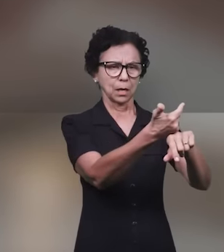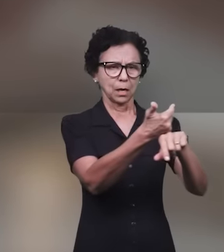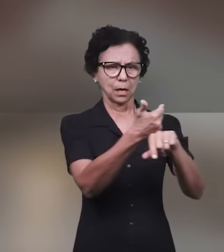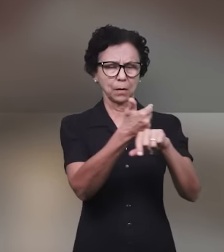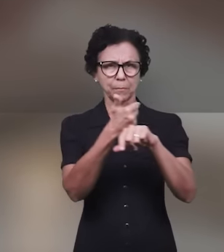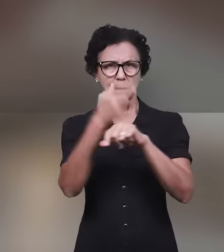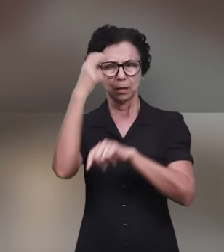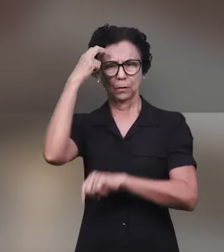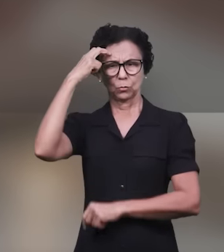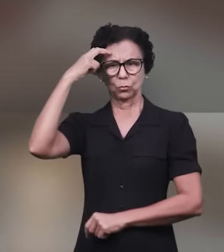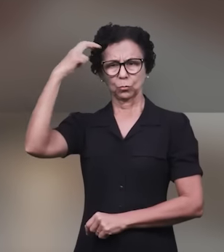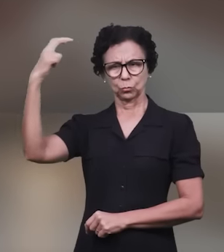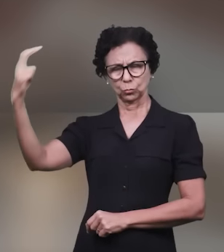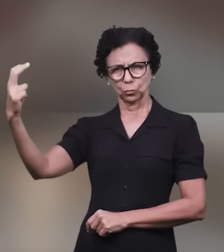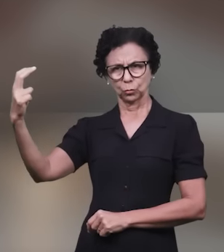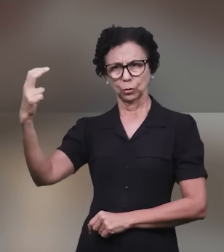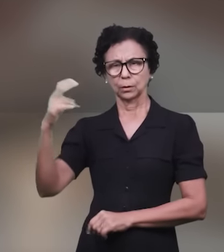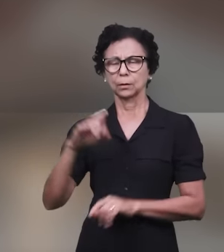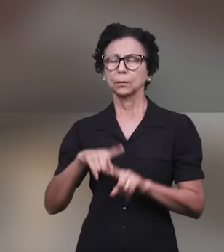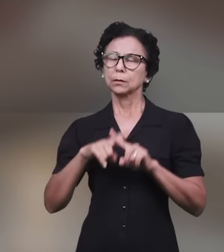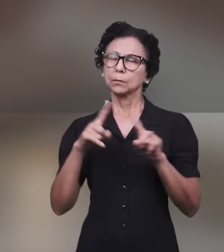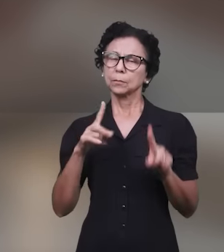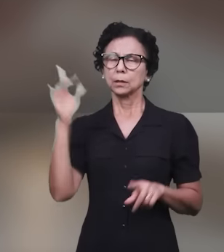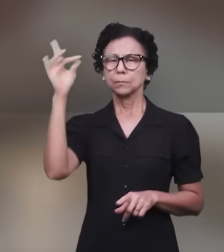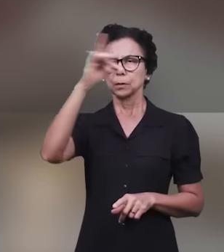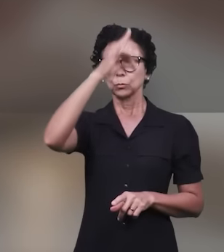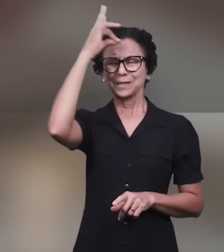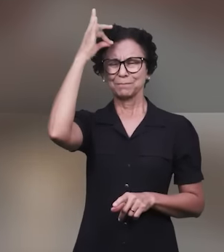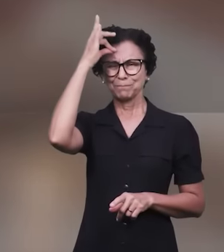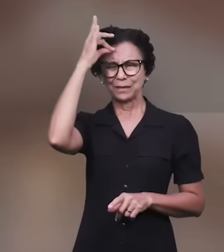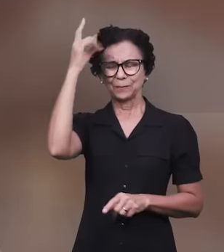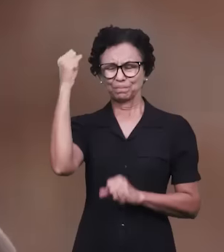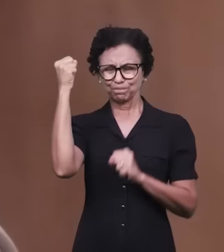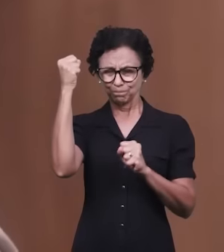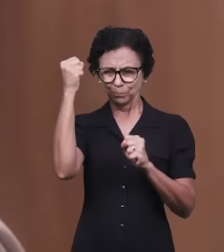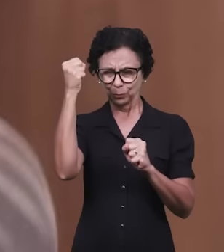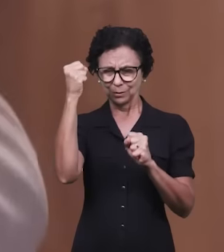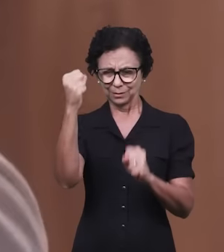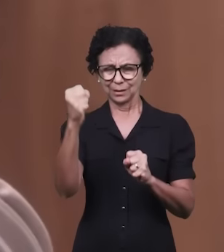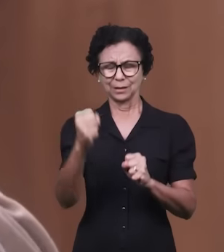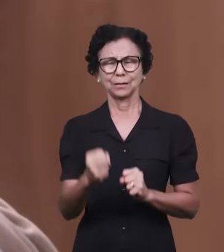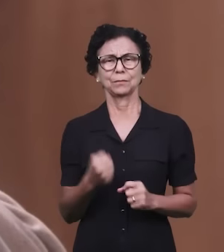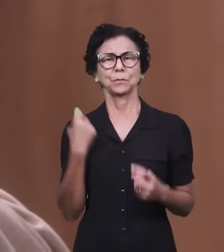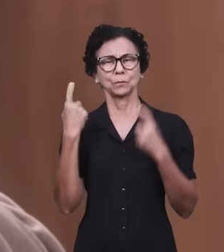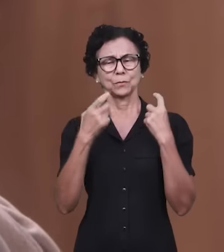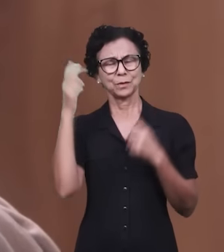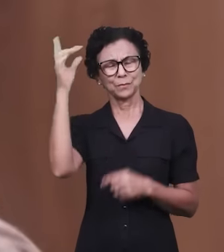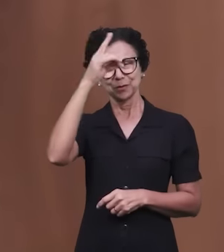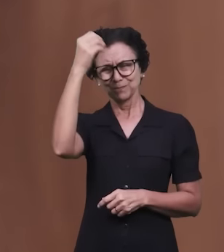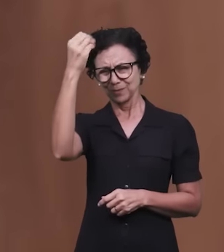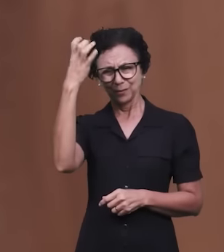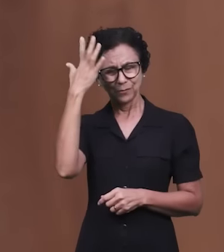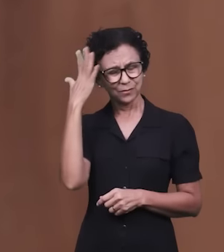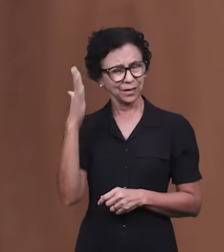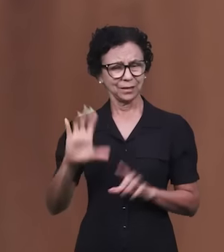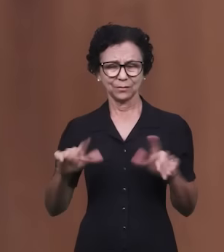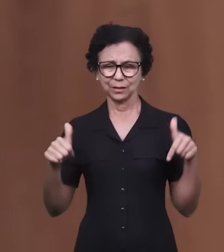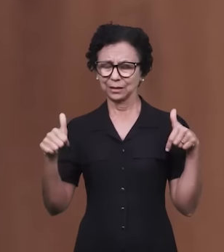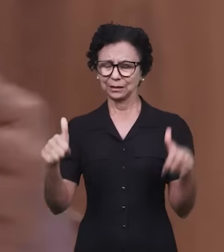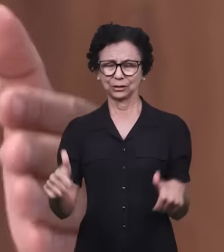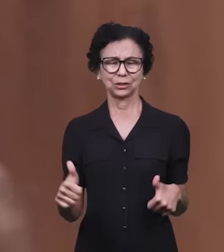humana, mas demonstração do Espírito de poder. Então, nossa preocupação é que o Espírito Santo se revele aquela dia, porque o Espírito Santo ele não depende